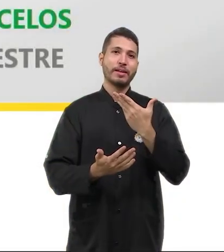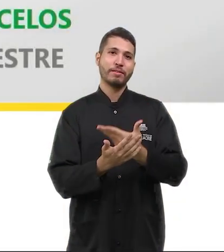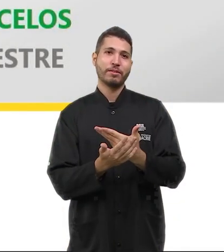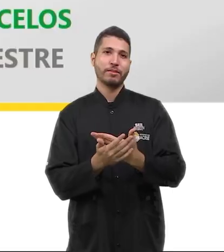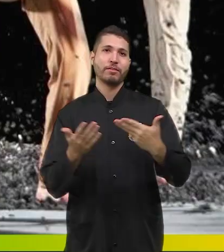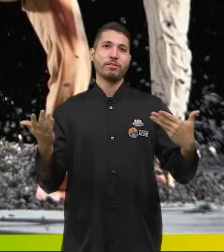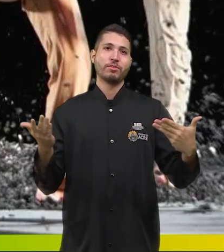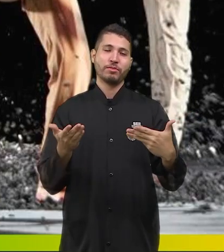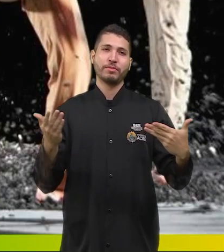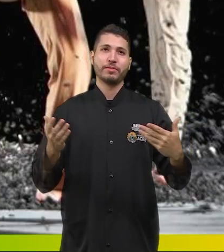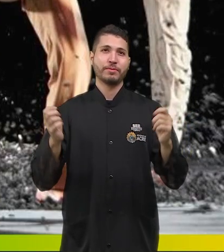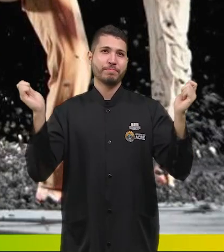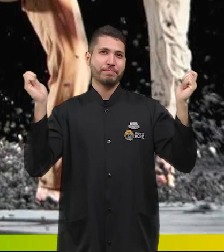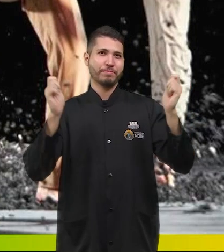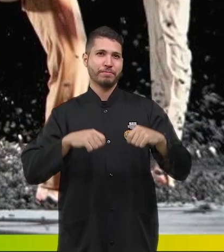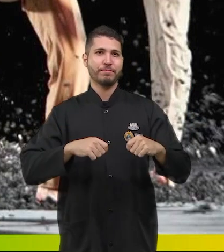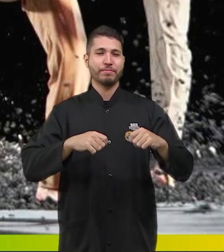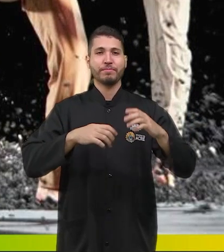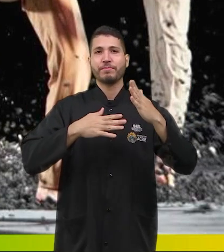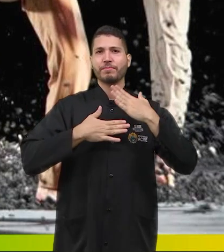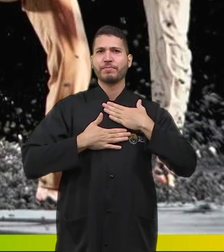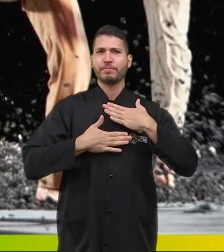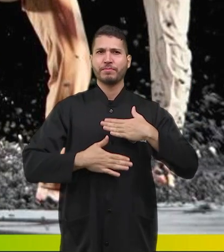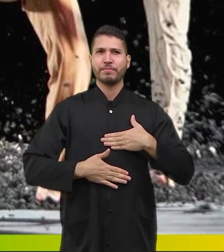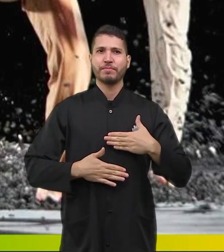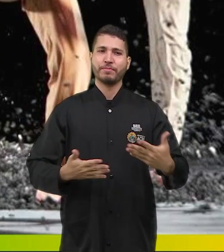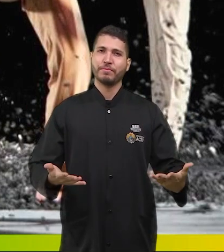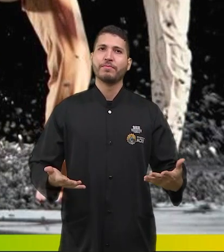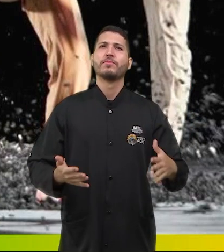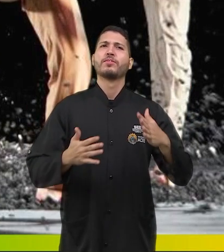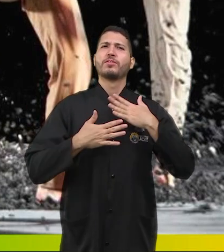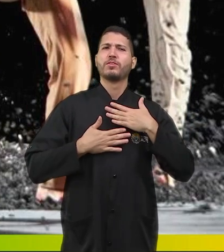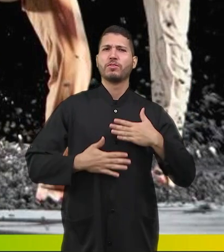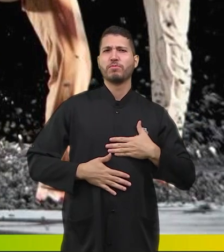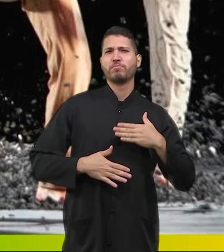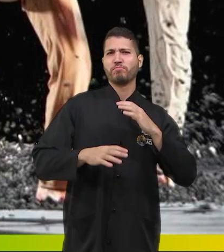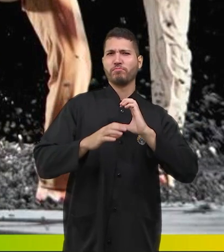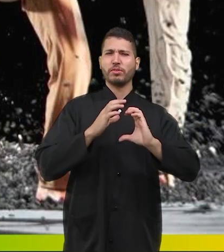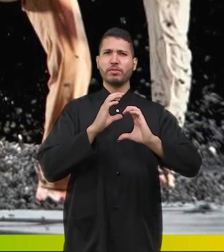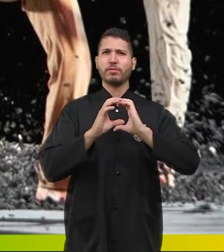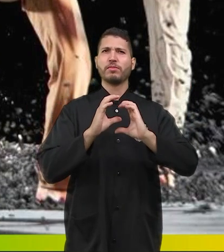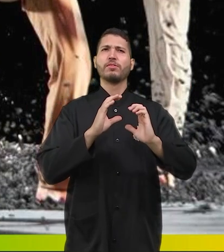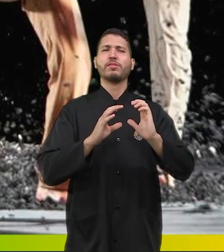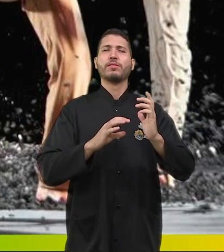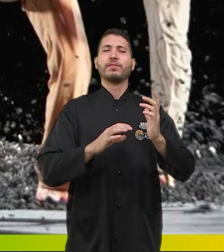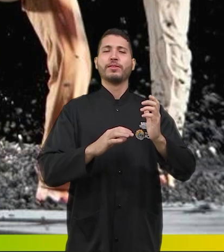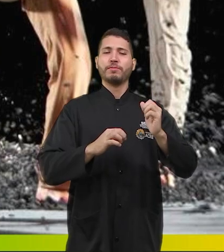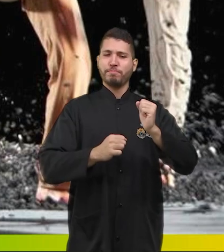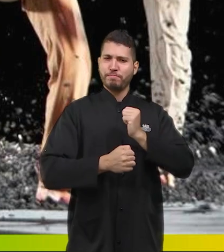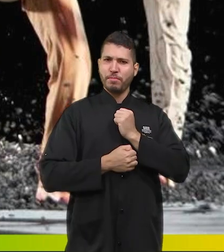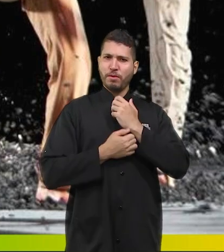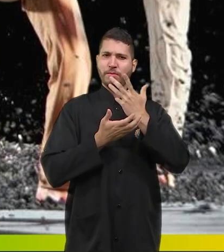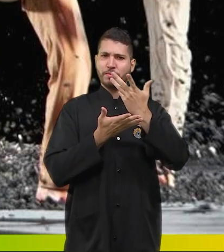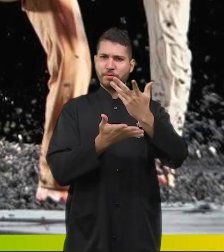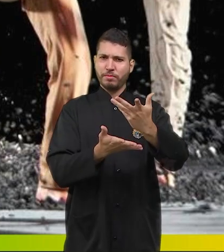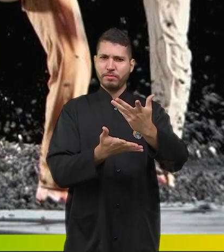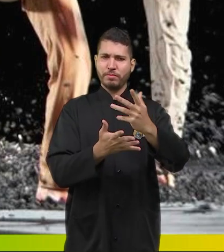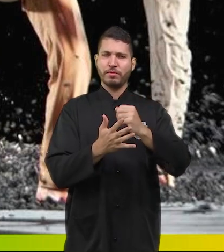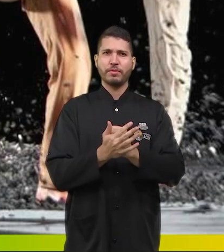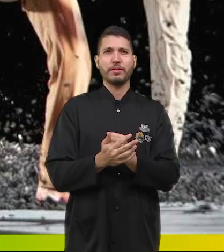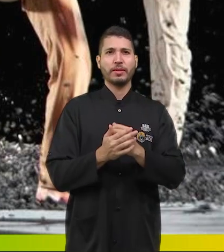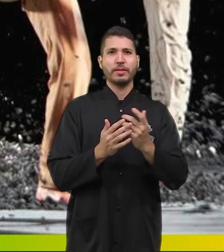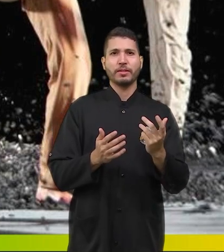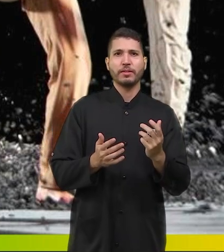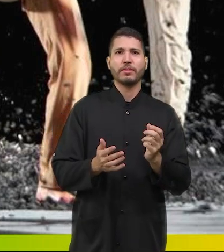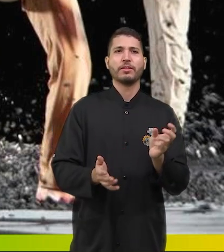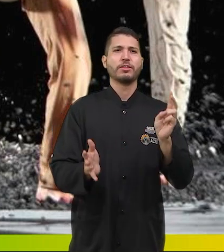entender o conteúdo de hoje agora. Então aqui, ó. O corpo que fala e se expressa. Nosso corpo é muito mais do que músculos e ossos. Ele